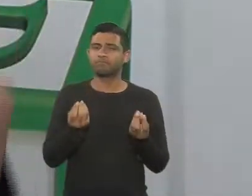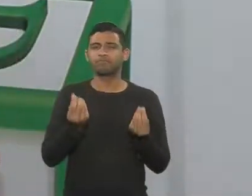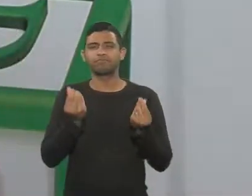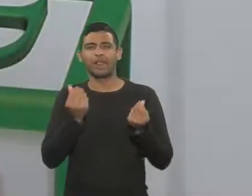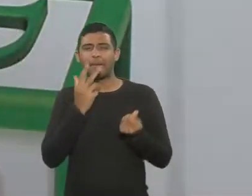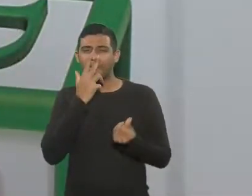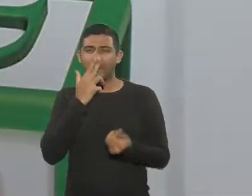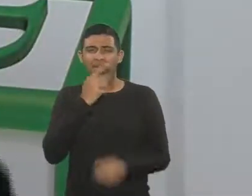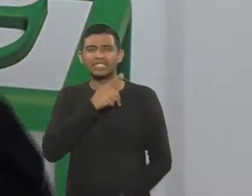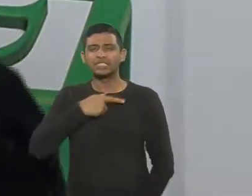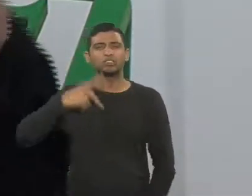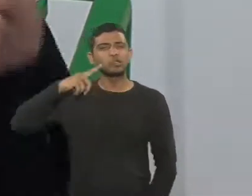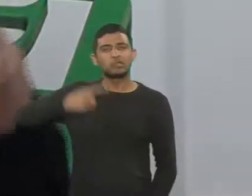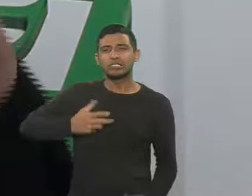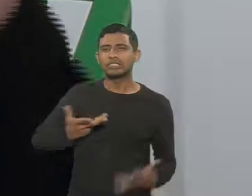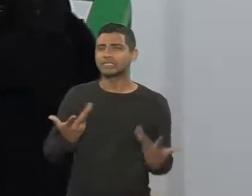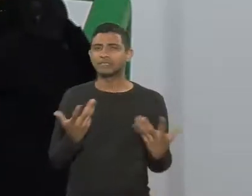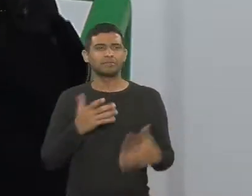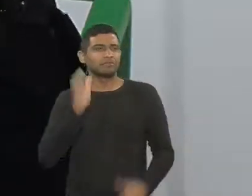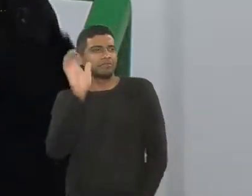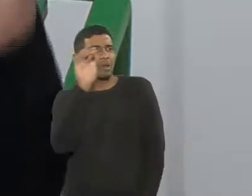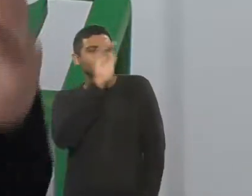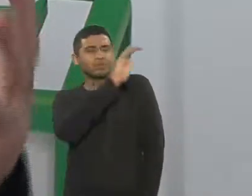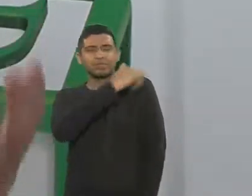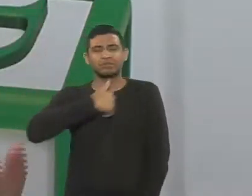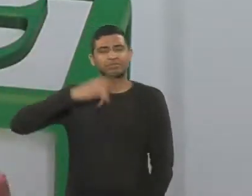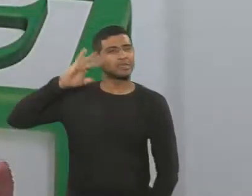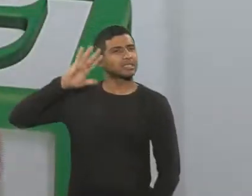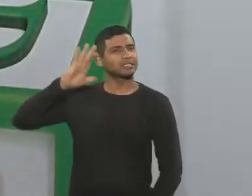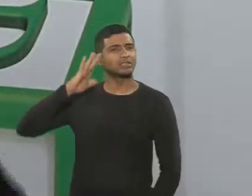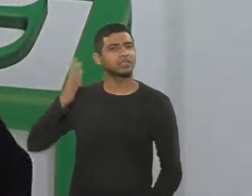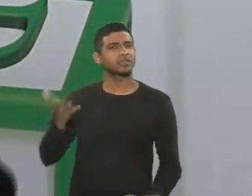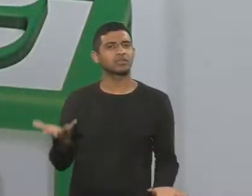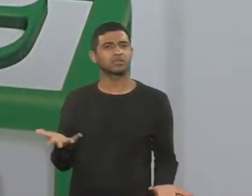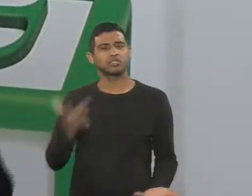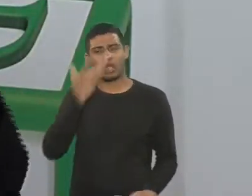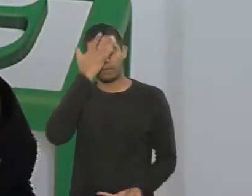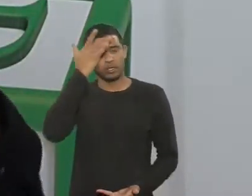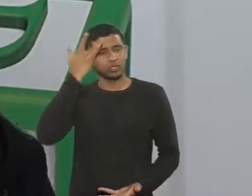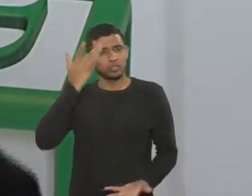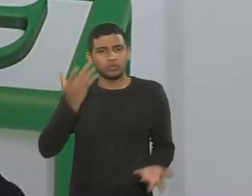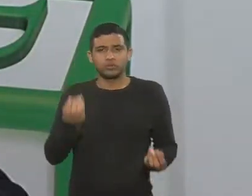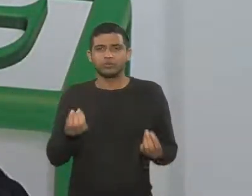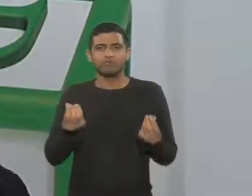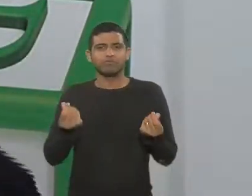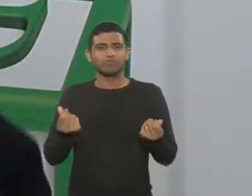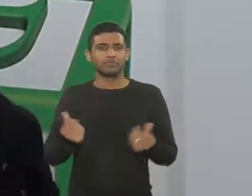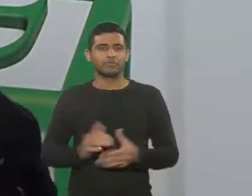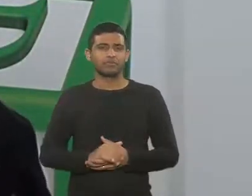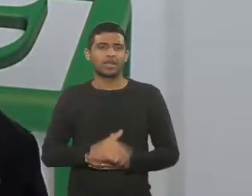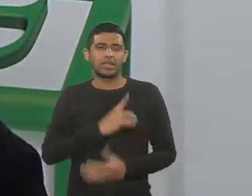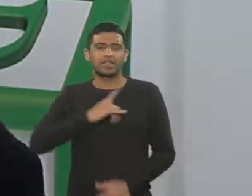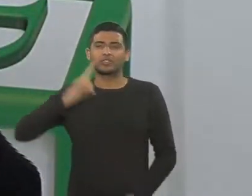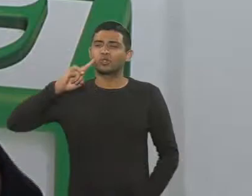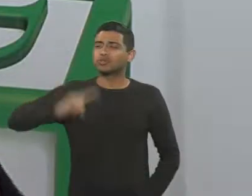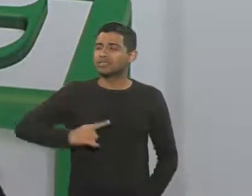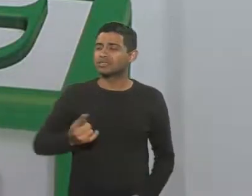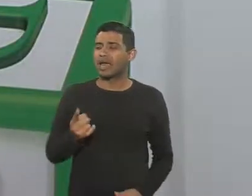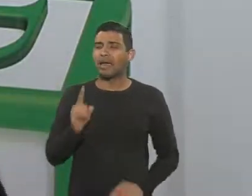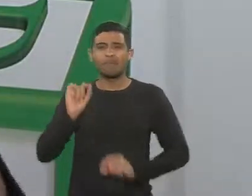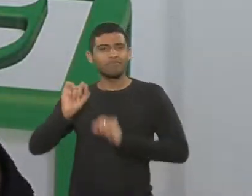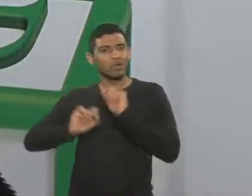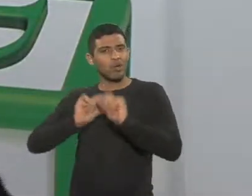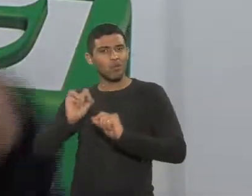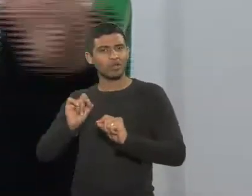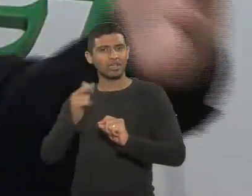um pouco perdido na cabeça, eu acho que no imaginário geral. As pessoas, eu acho que elas não estão mais conseguindo